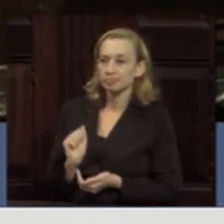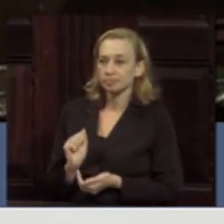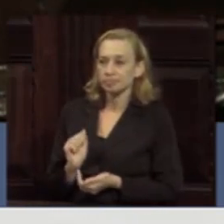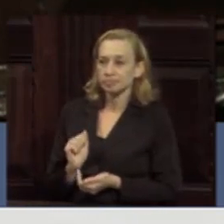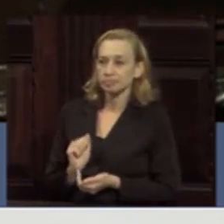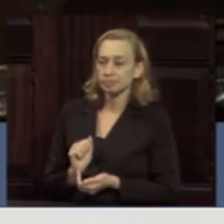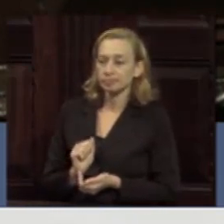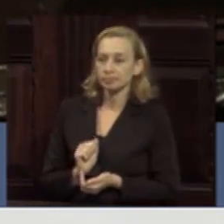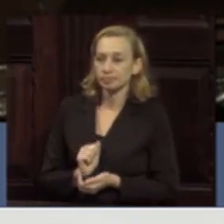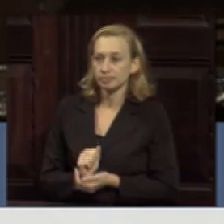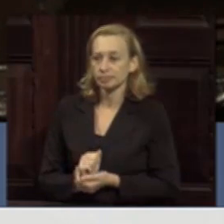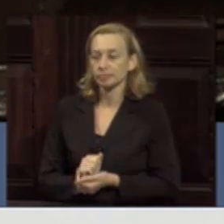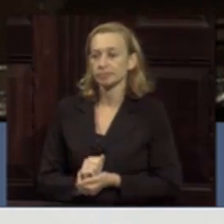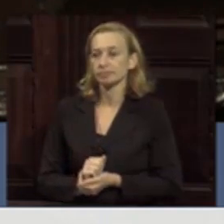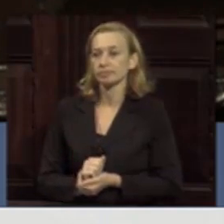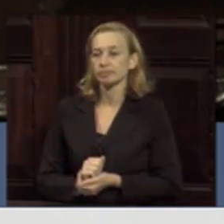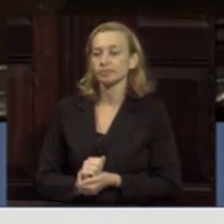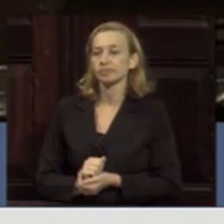de Bonito.